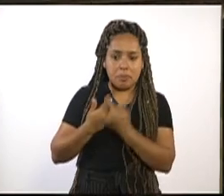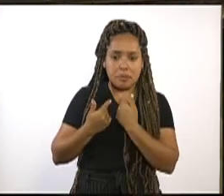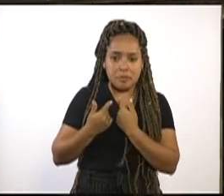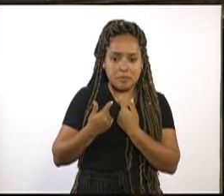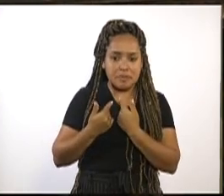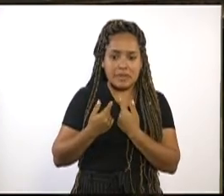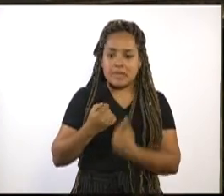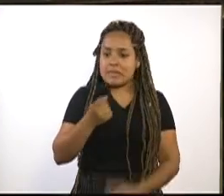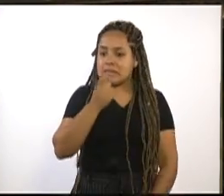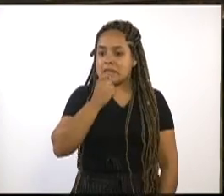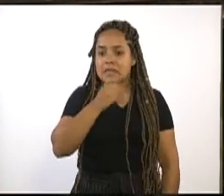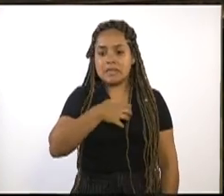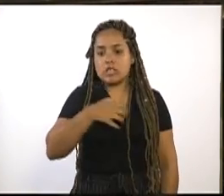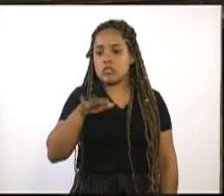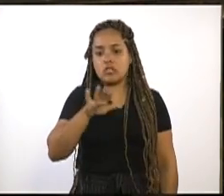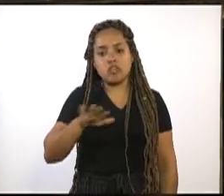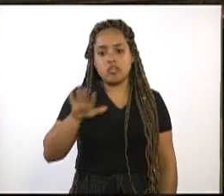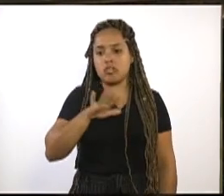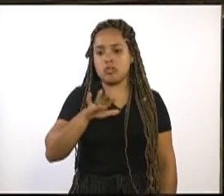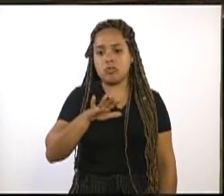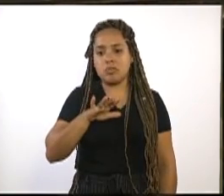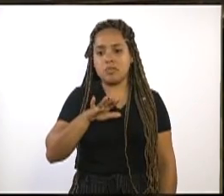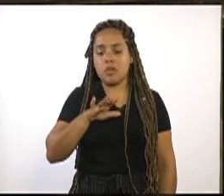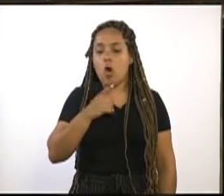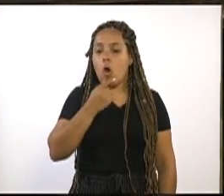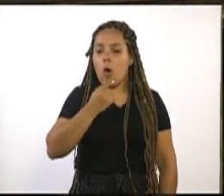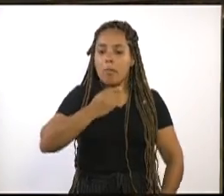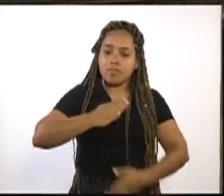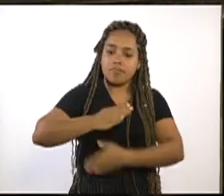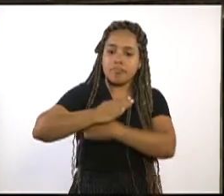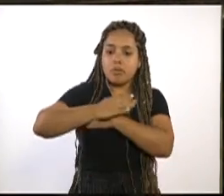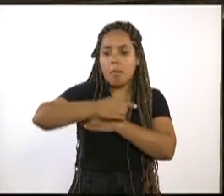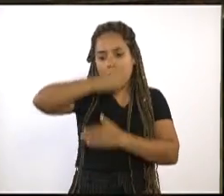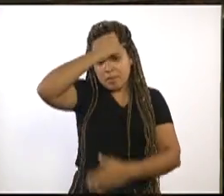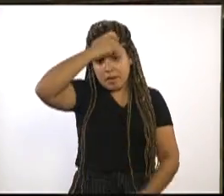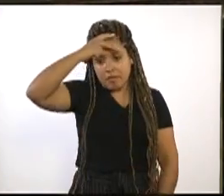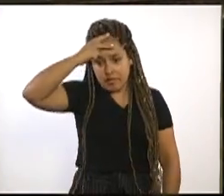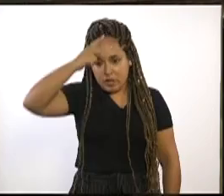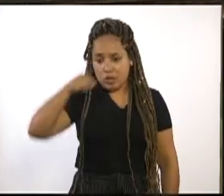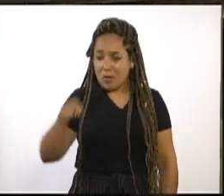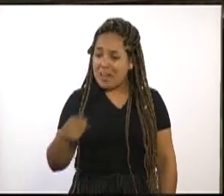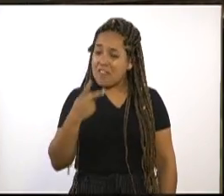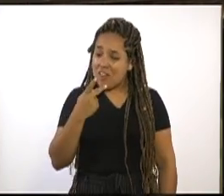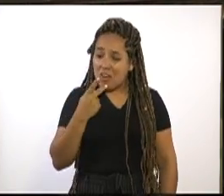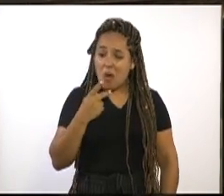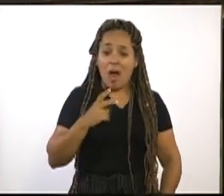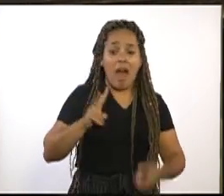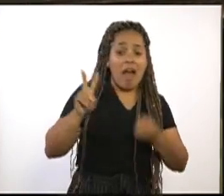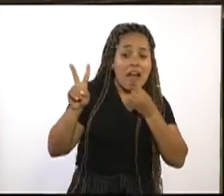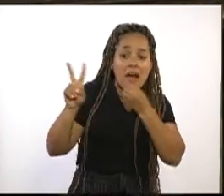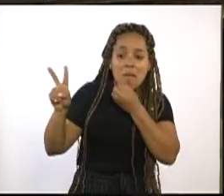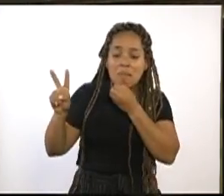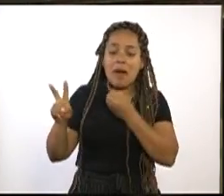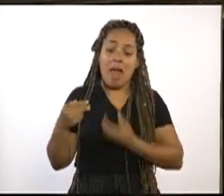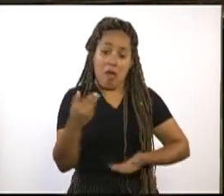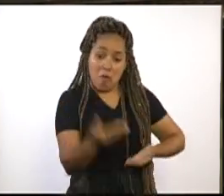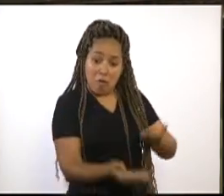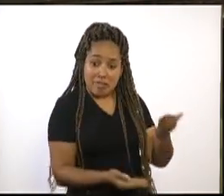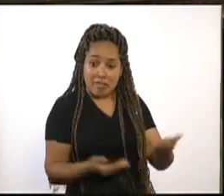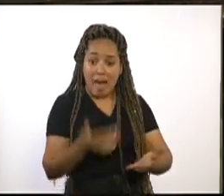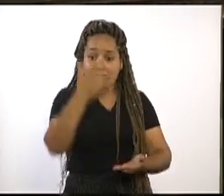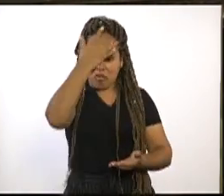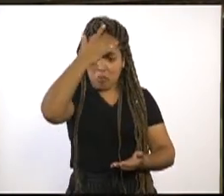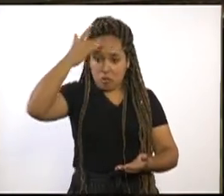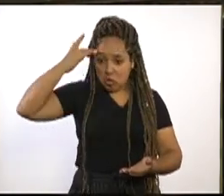Crivella, que em toda a sua campanha prometeu cuidar das pessoas. Muitas pessoas acreditaram no seu discurso